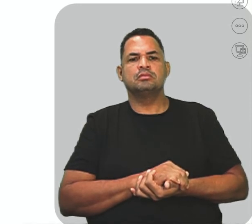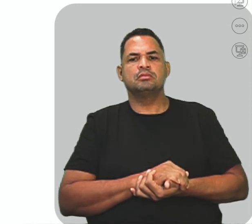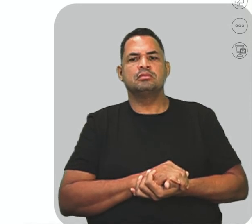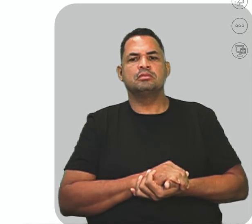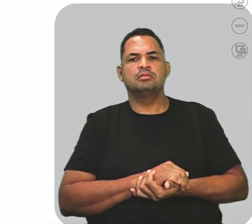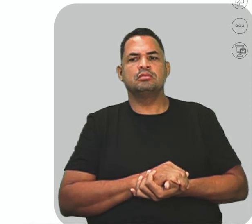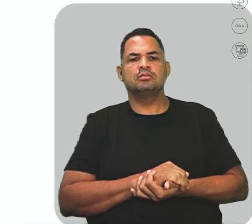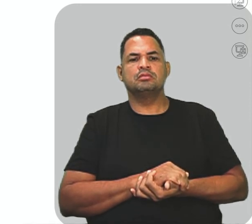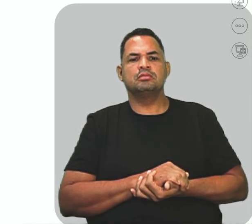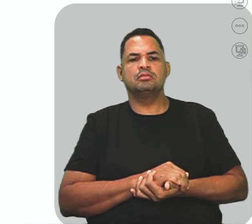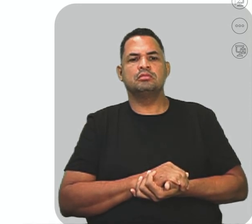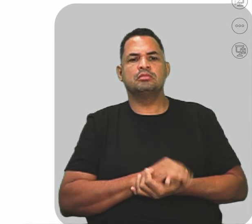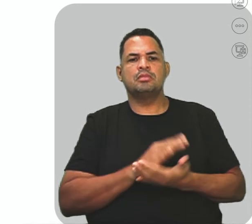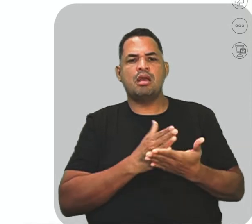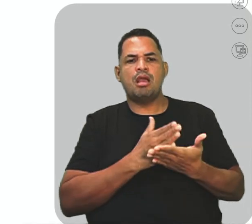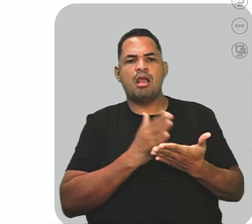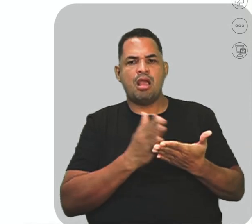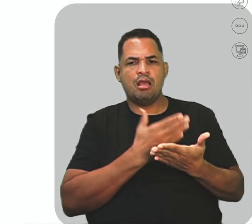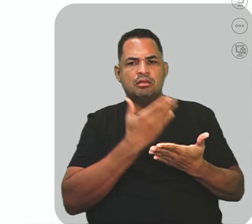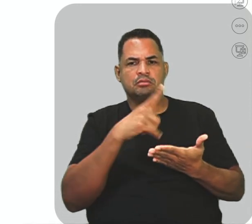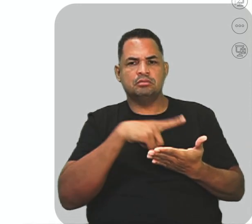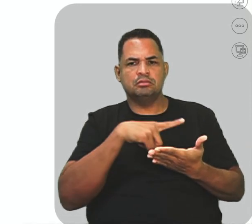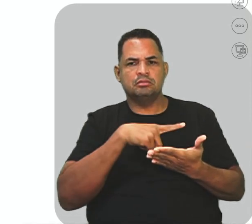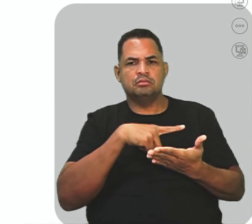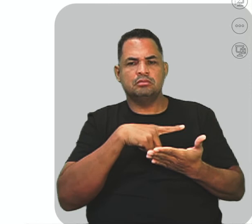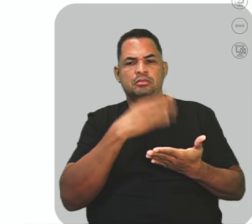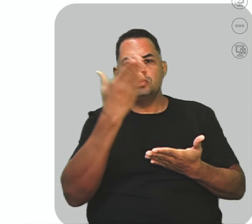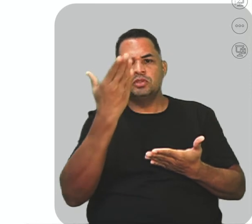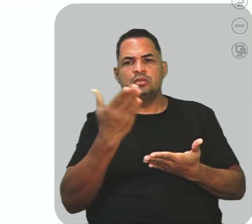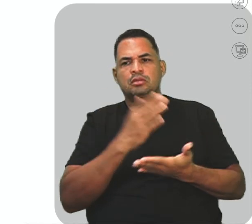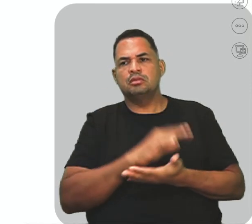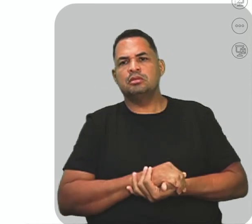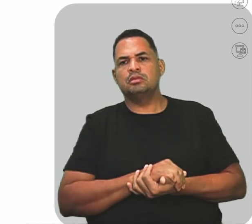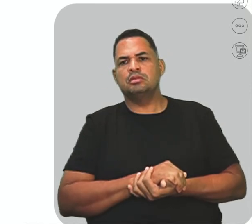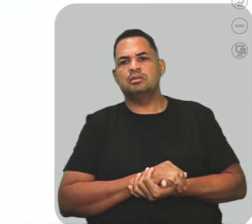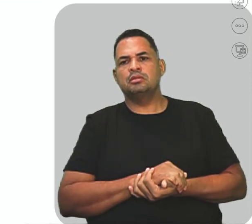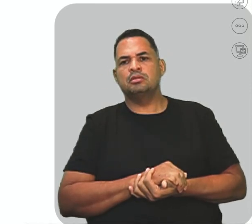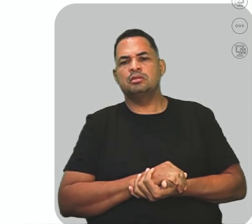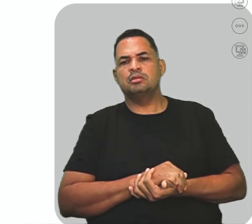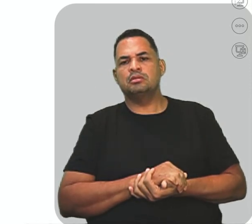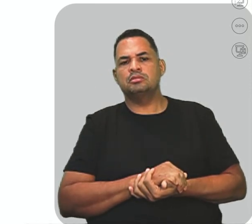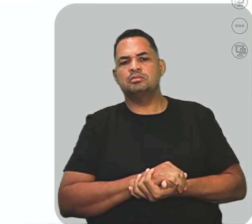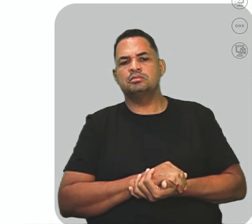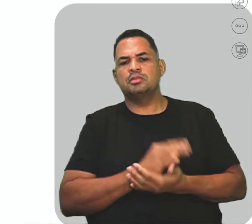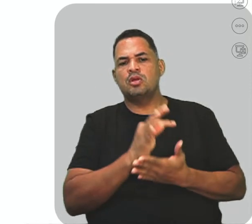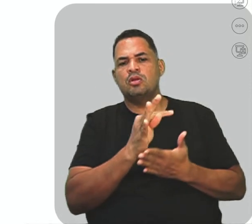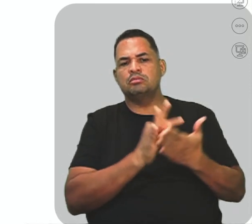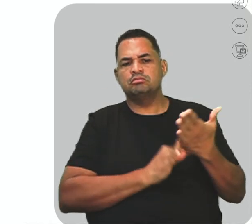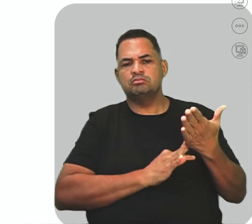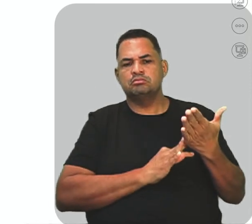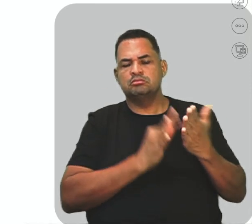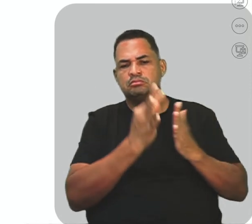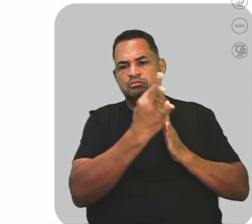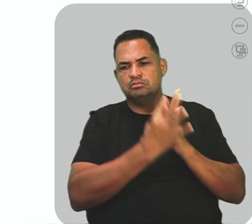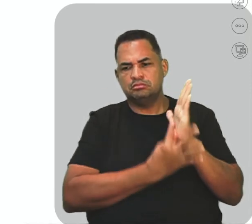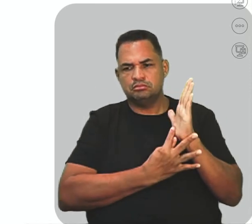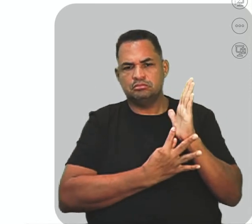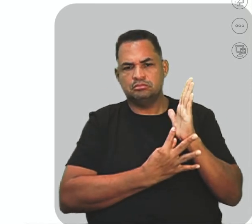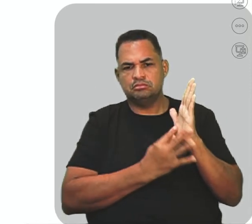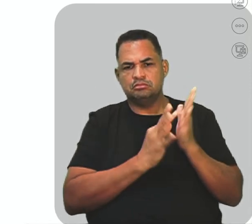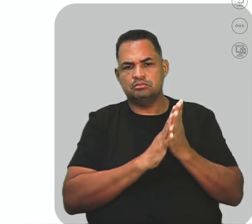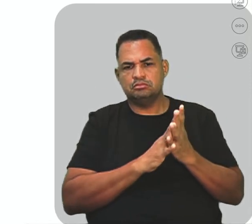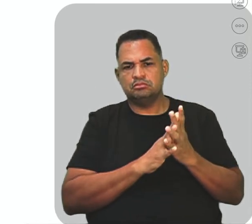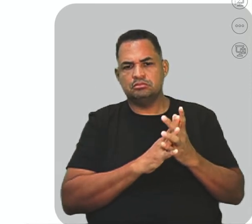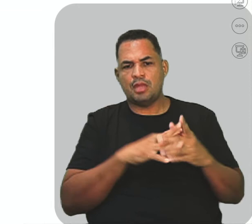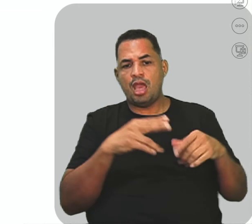entender. Então, na capa de revista, vejam que nós temos aqui já um texto, né? Utilizando linguagem verbal